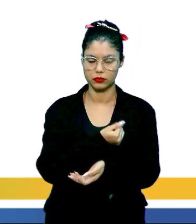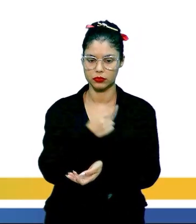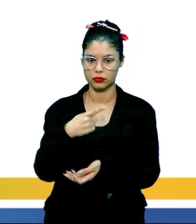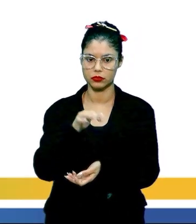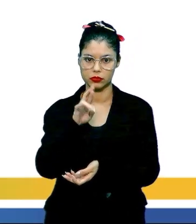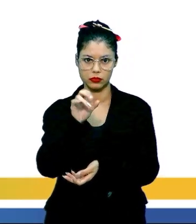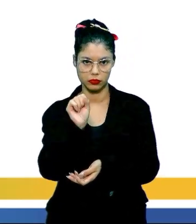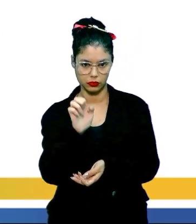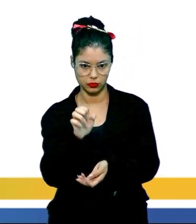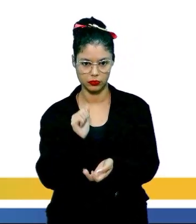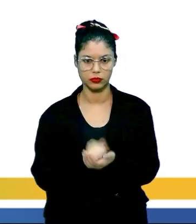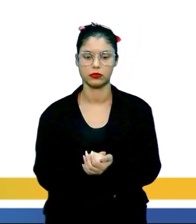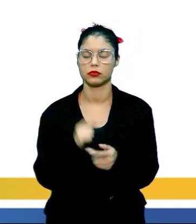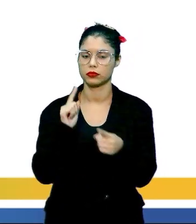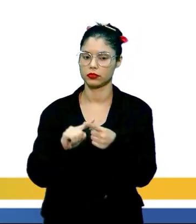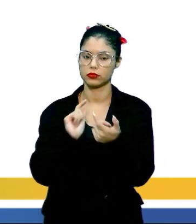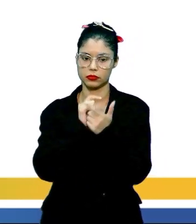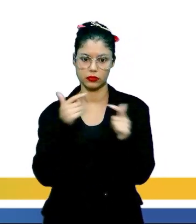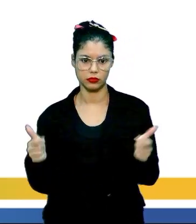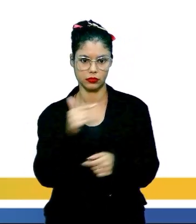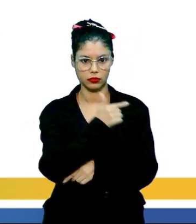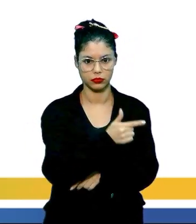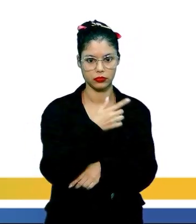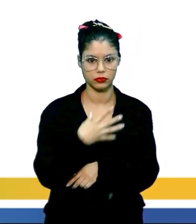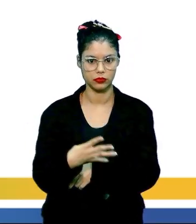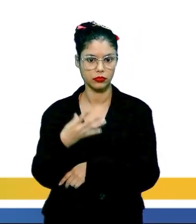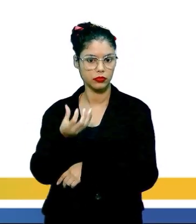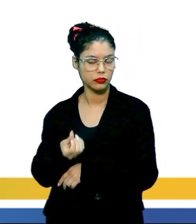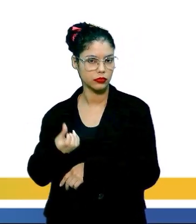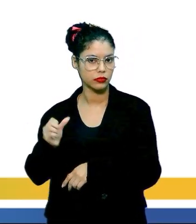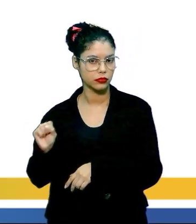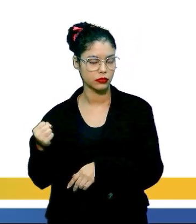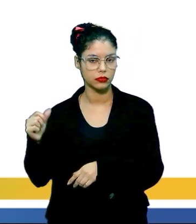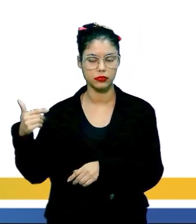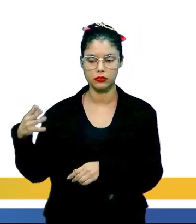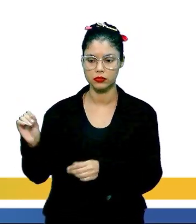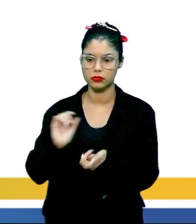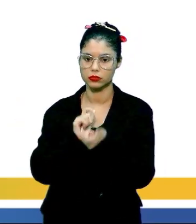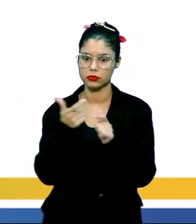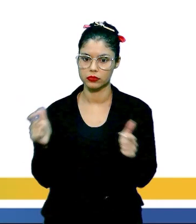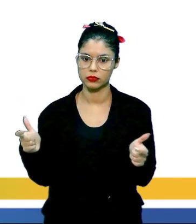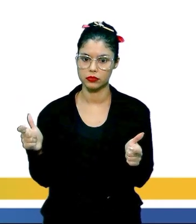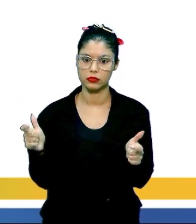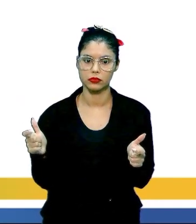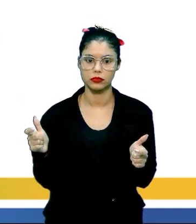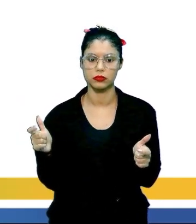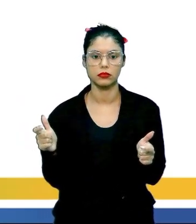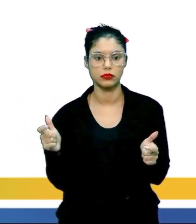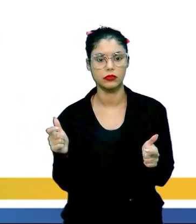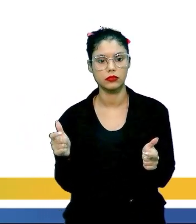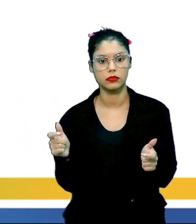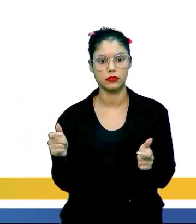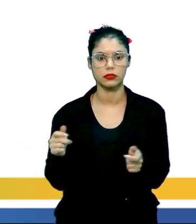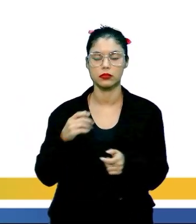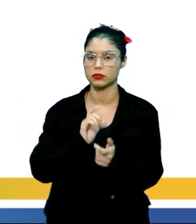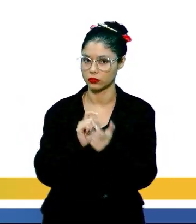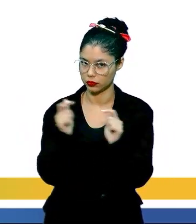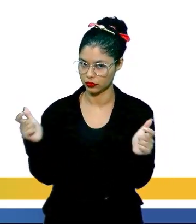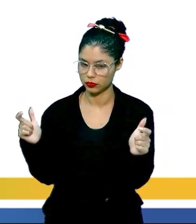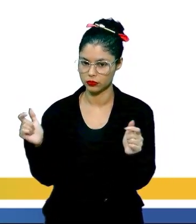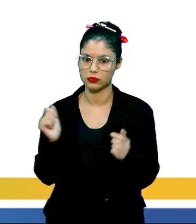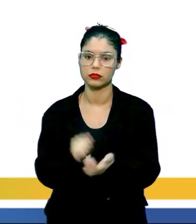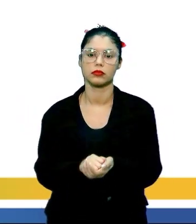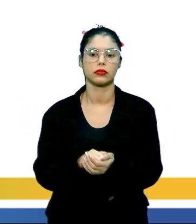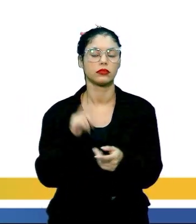pares, porque está aumentando de 2 em 2. Como está aumentando, ela está crescendo, então ela é o quê?